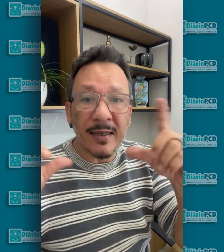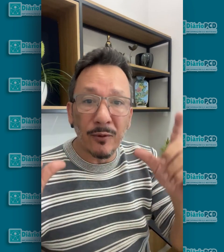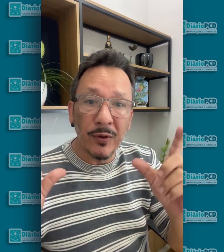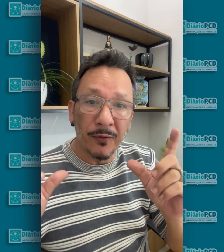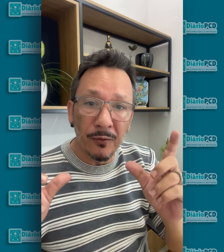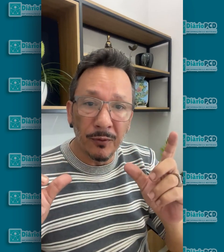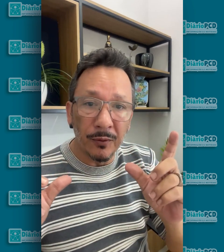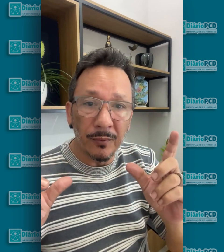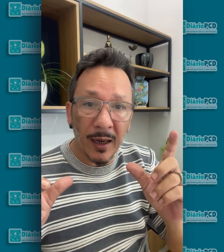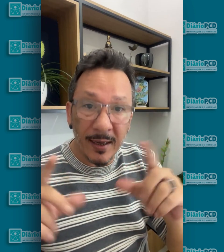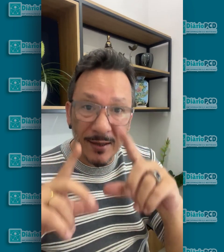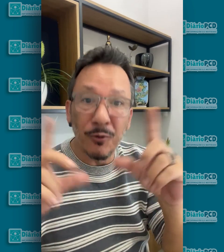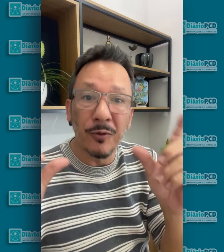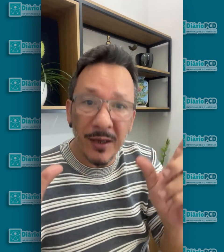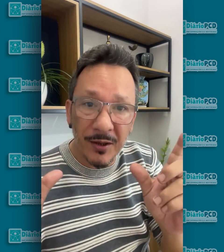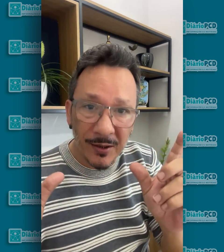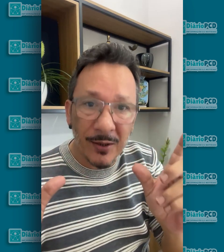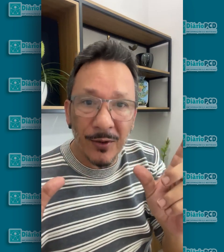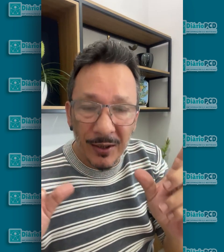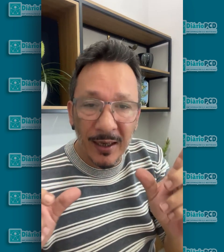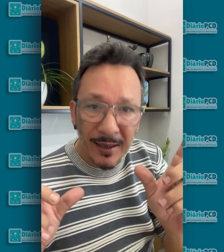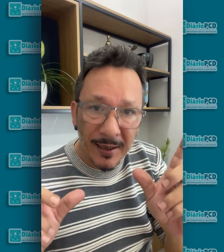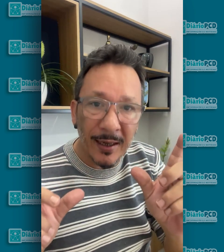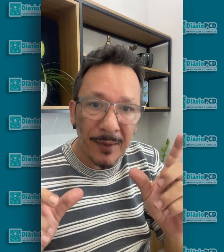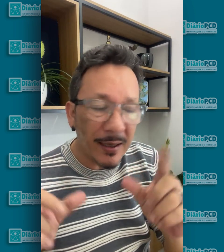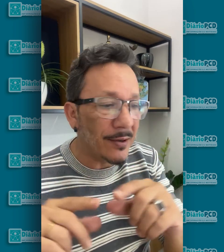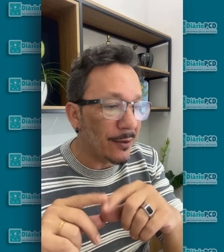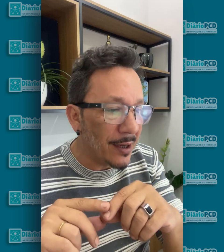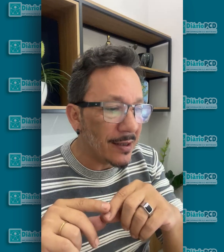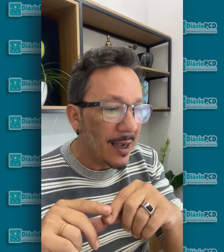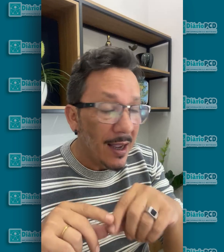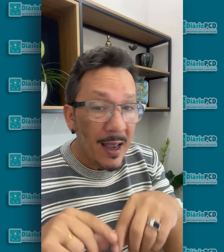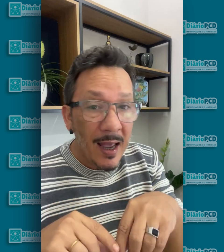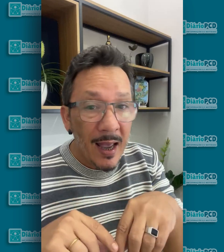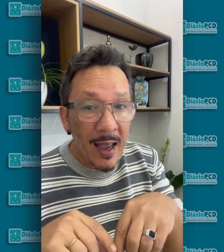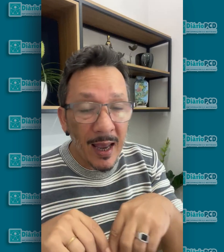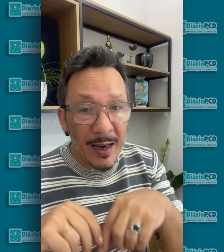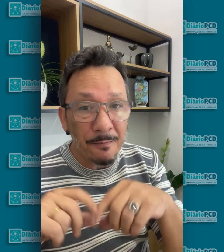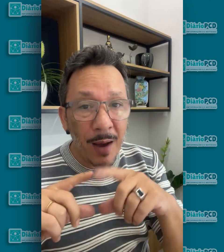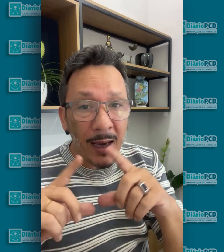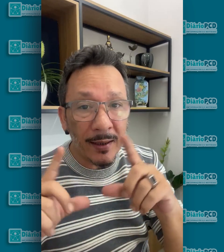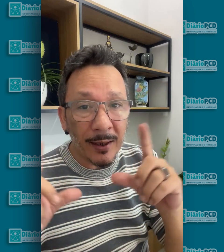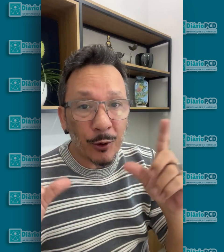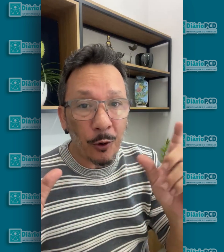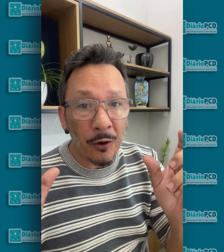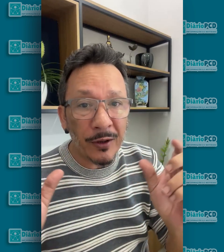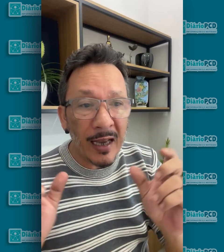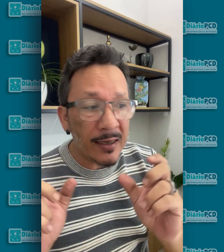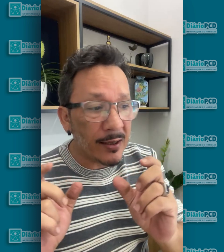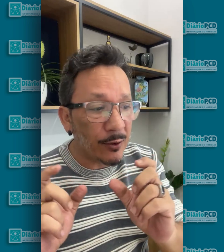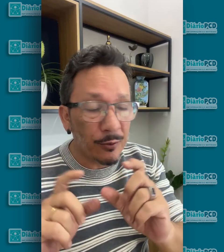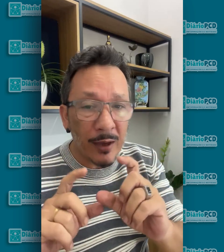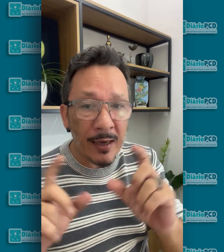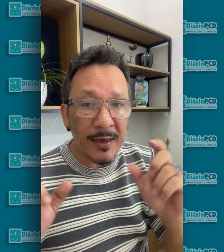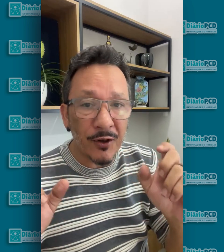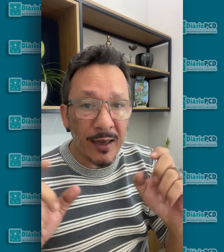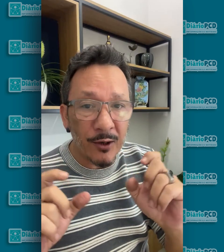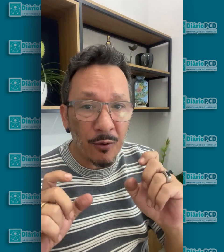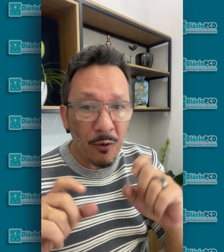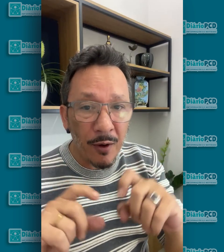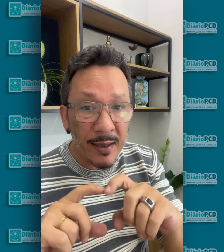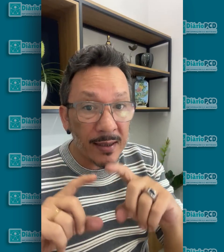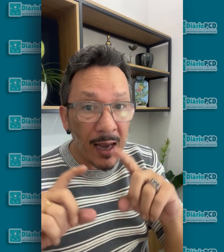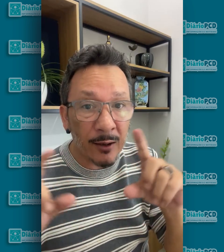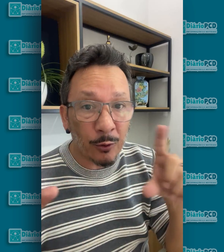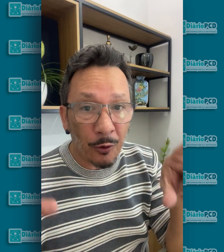a questão de fundo, a questão jurídica discutida ali naquele mandado de segurança, ela impacta todas as